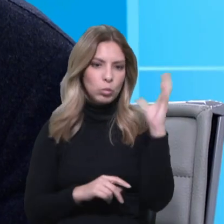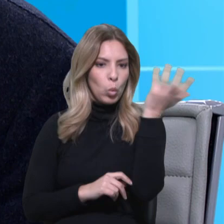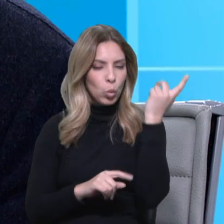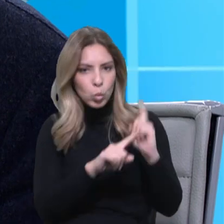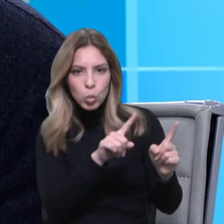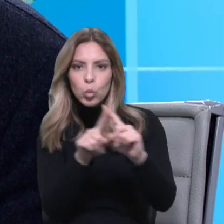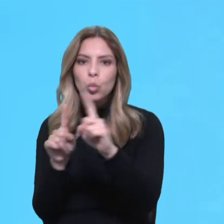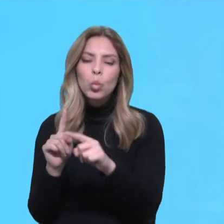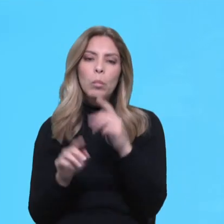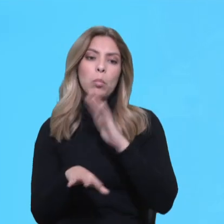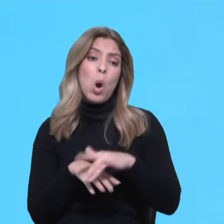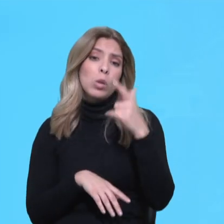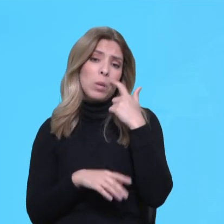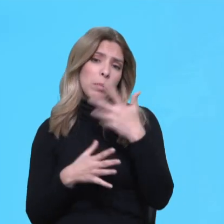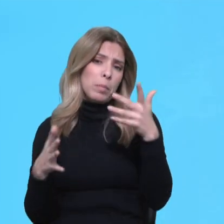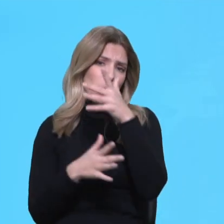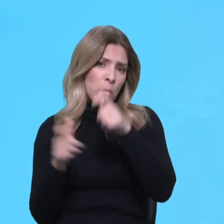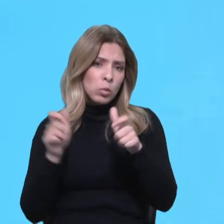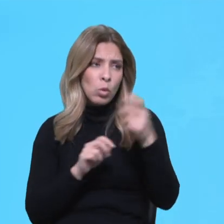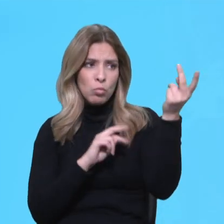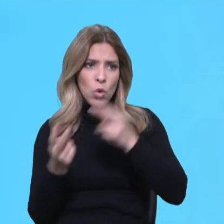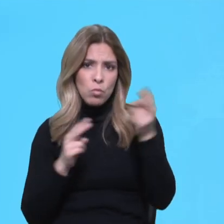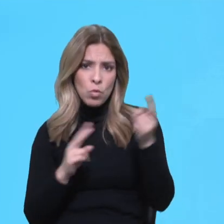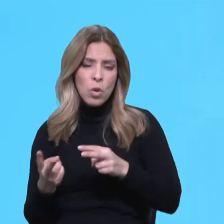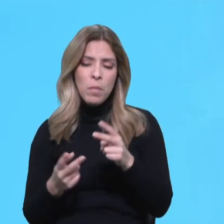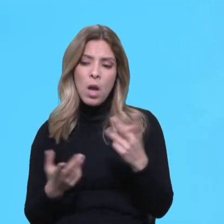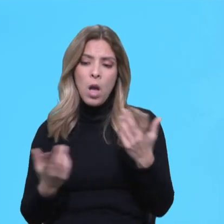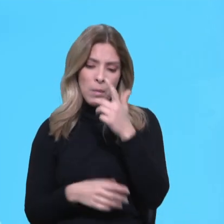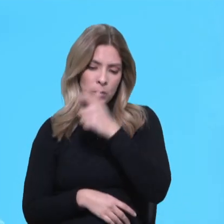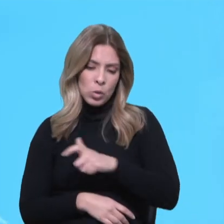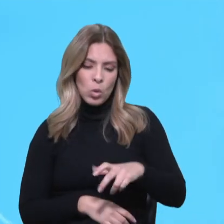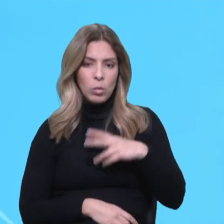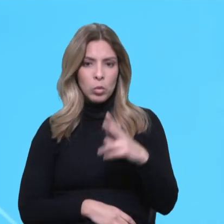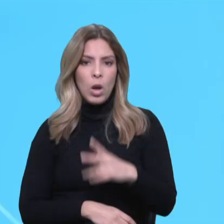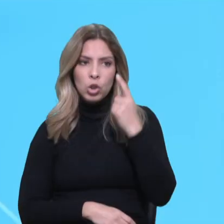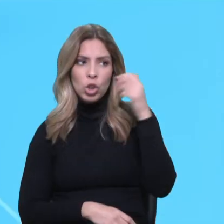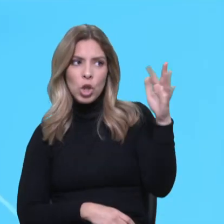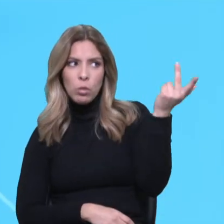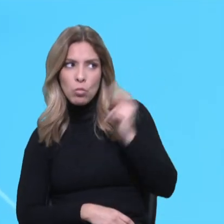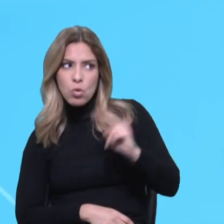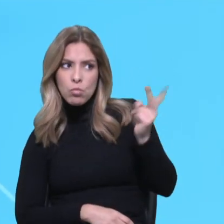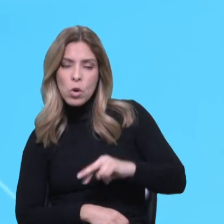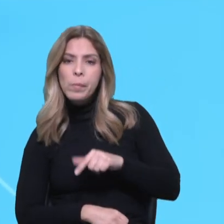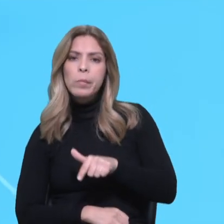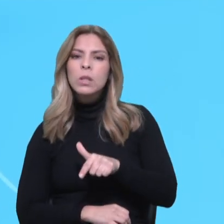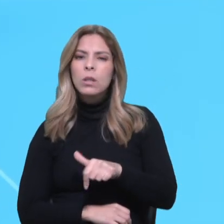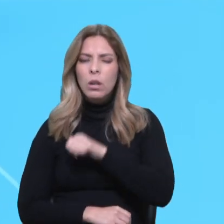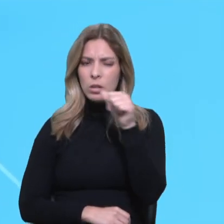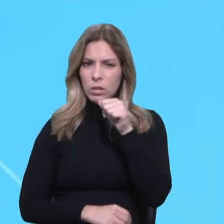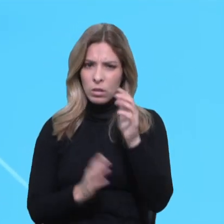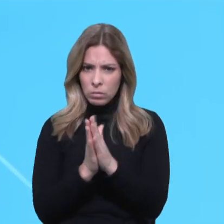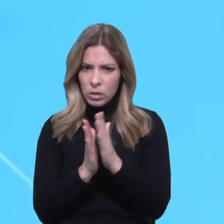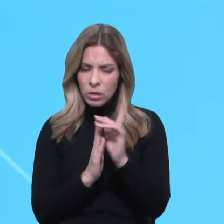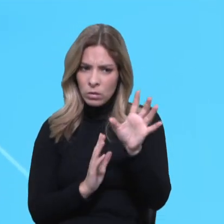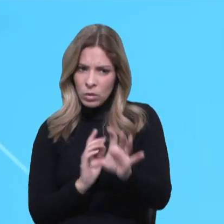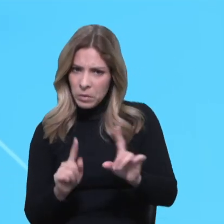dos fluxos migratórios e da sociedade portuguesa estar a acolher muitas pessoas estrangeiras, a configuração religiosa também vai mudando.